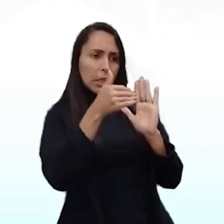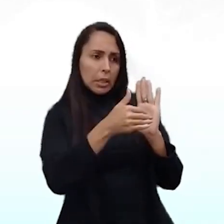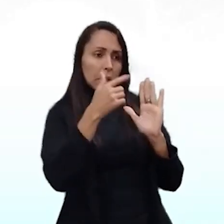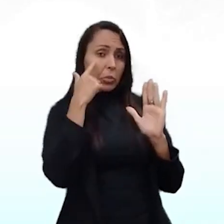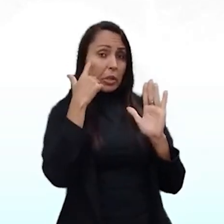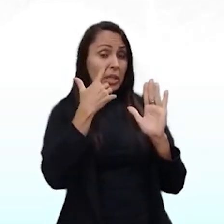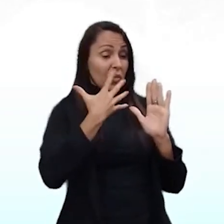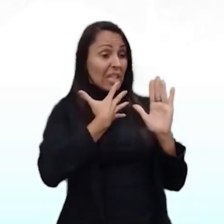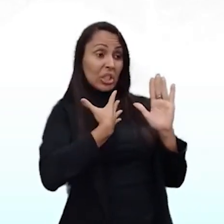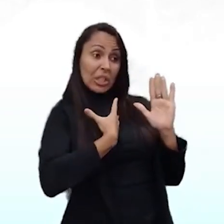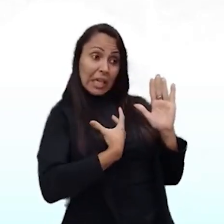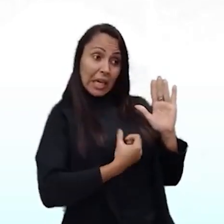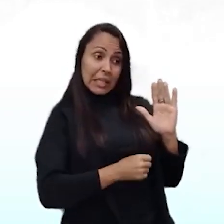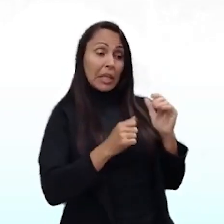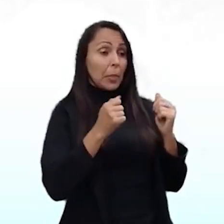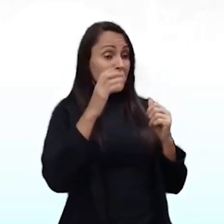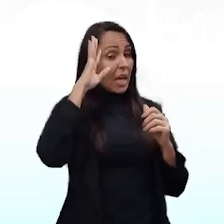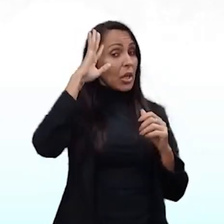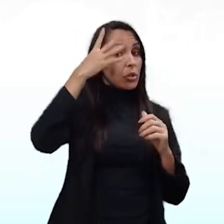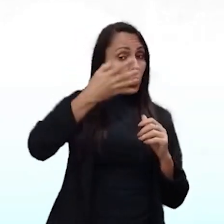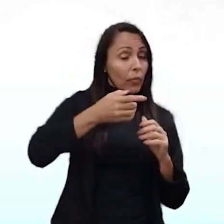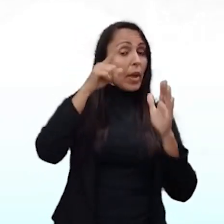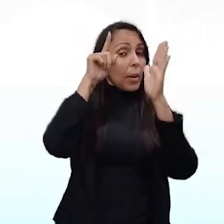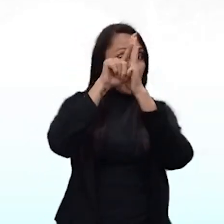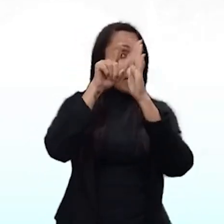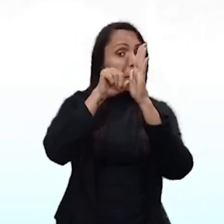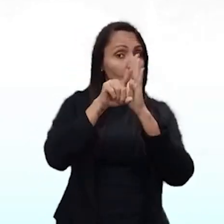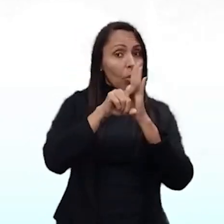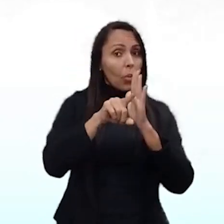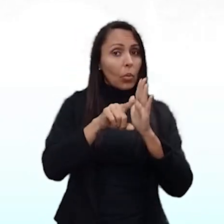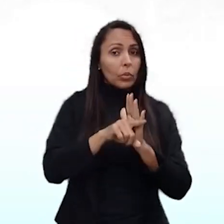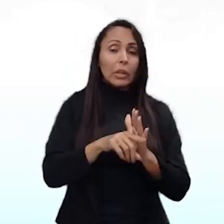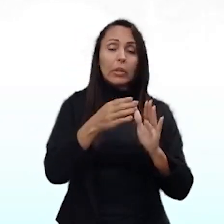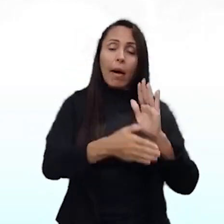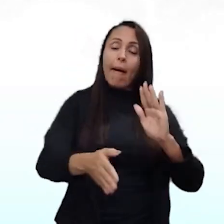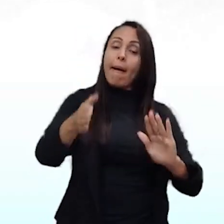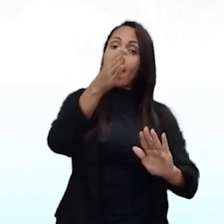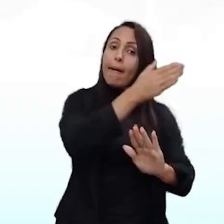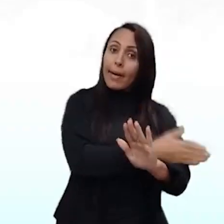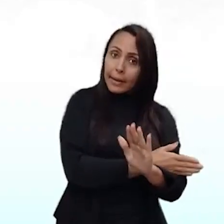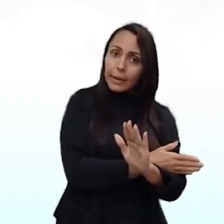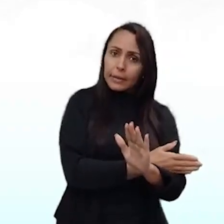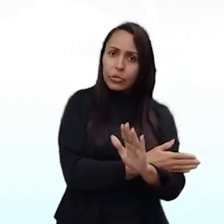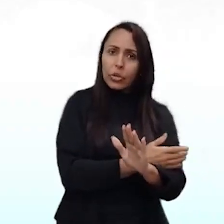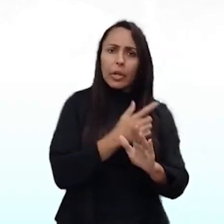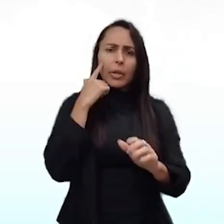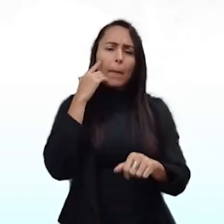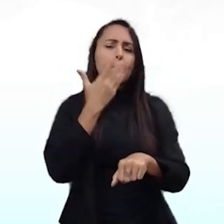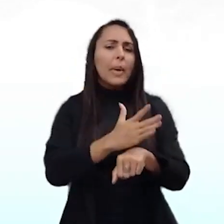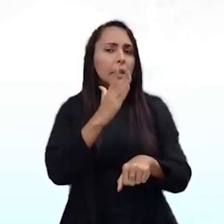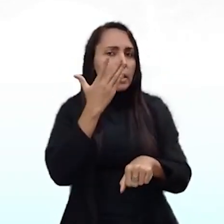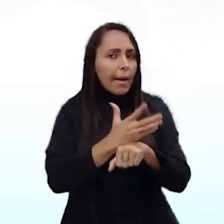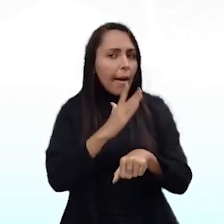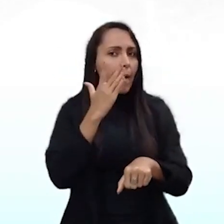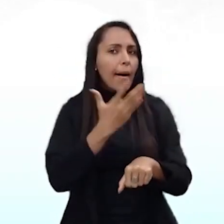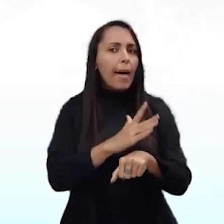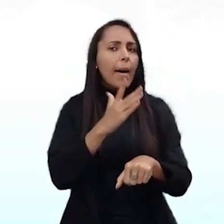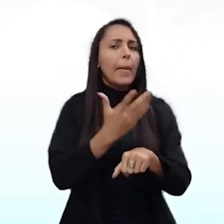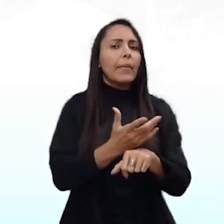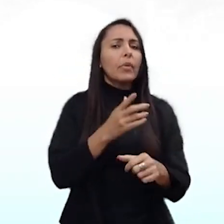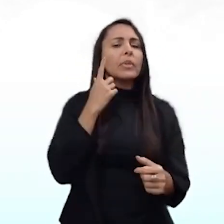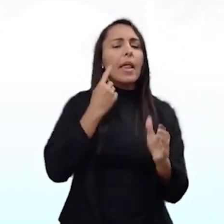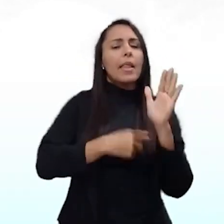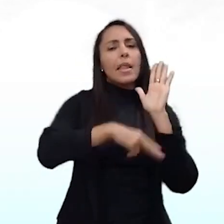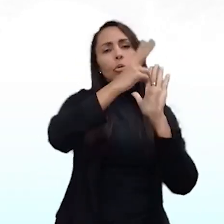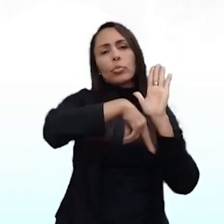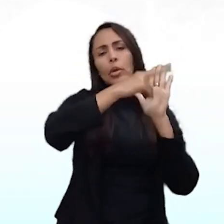canse. Por isso que você precisa resolver provas, resolva questões anteriores, provas anteriores, para você poder ganhar ritmo de